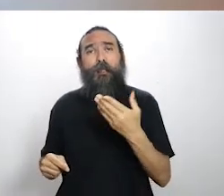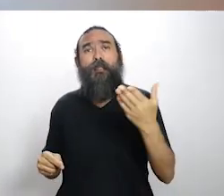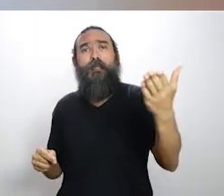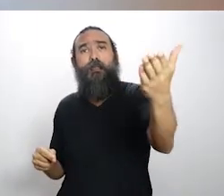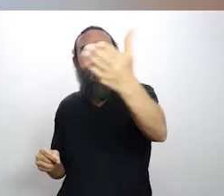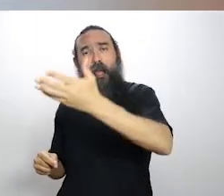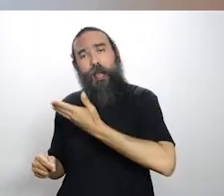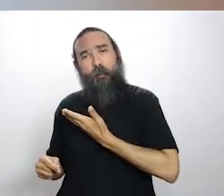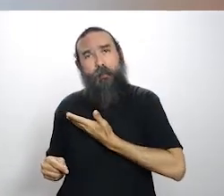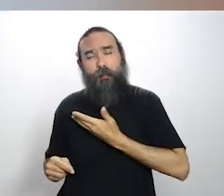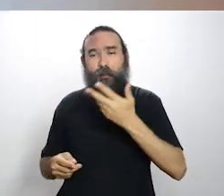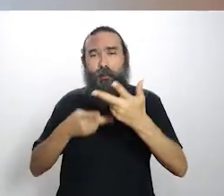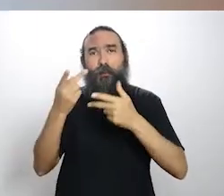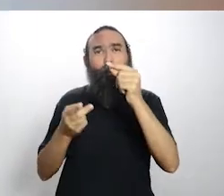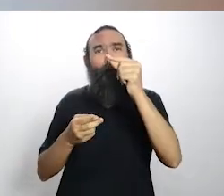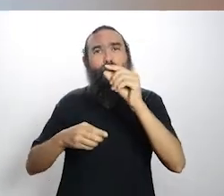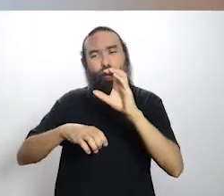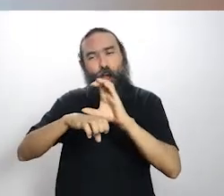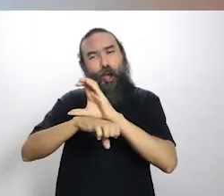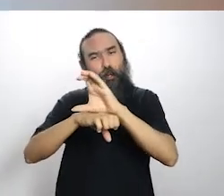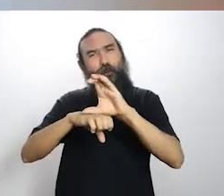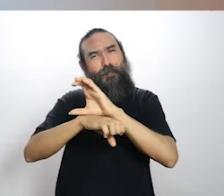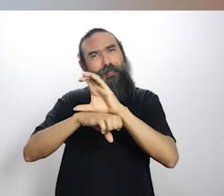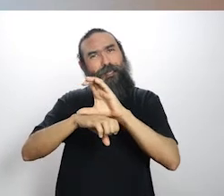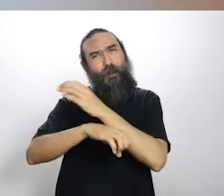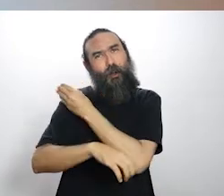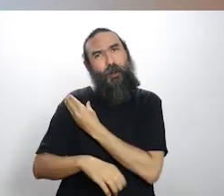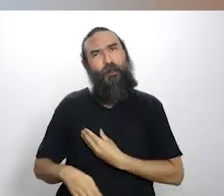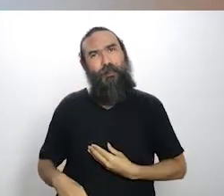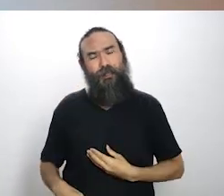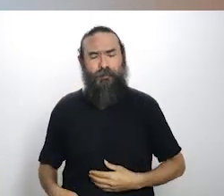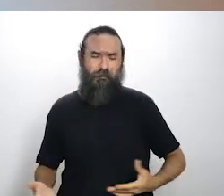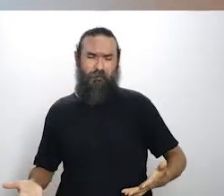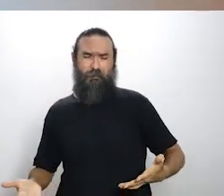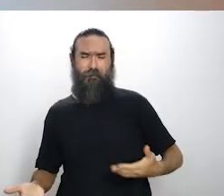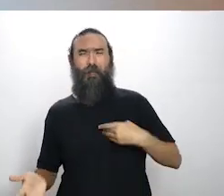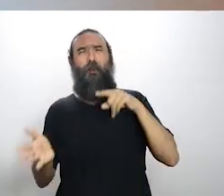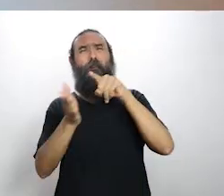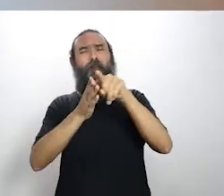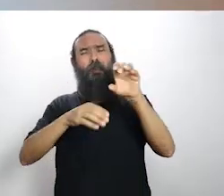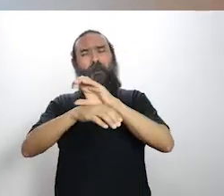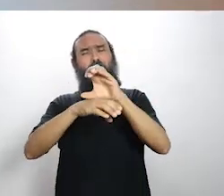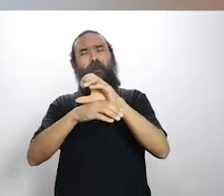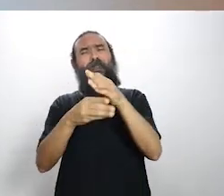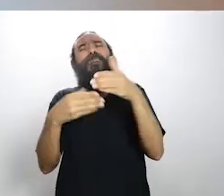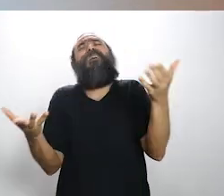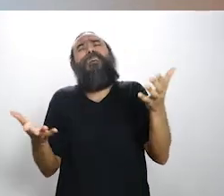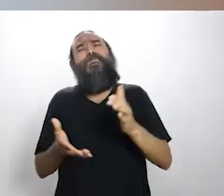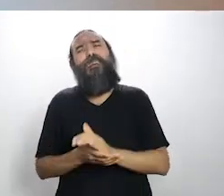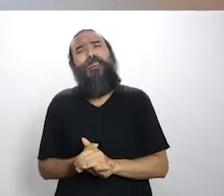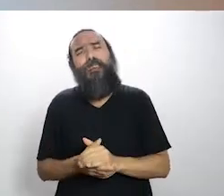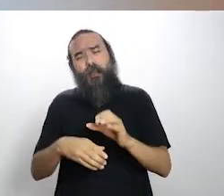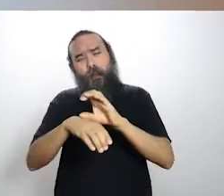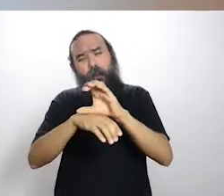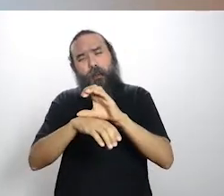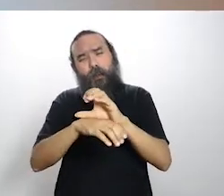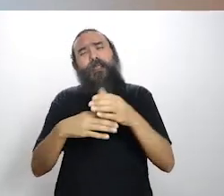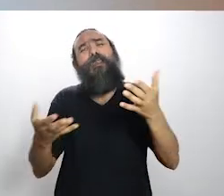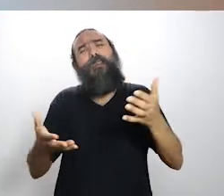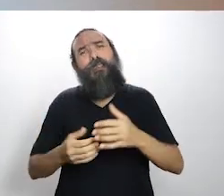que Constituição é essa? Que Constituição é essa? A gente também